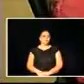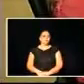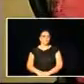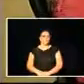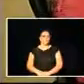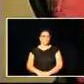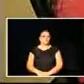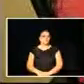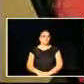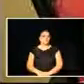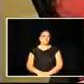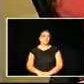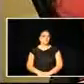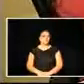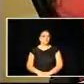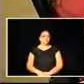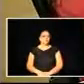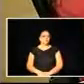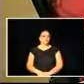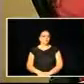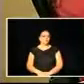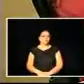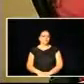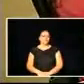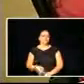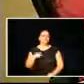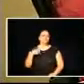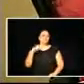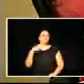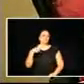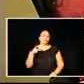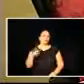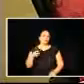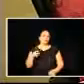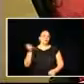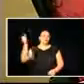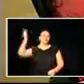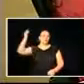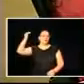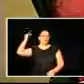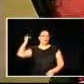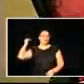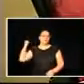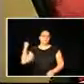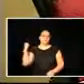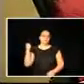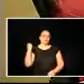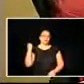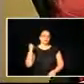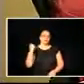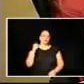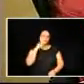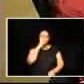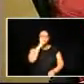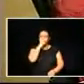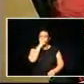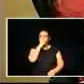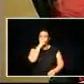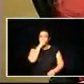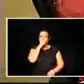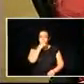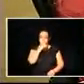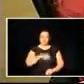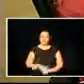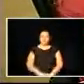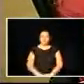colocadas pelos colegas vereadores aqui, da PITS, da Ratoeira. Eu lembro quando nós iniciamos toda uma luta aqui na Câmara pela criação de